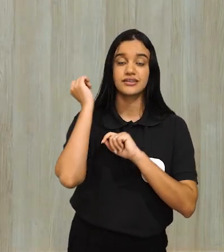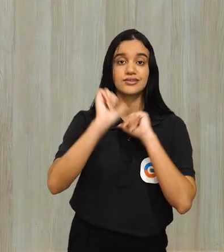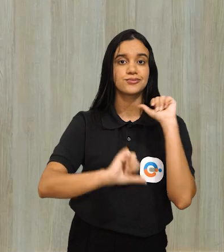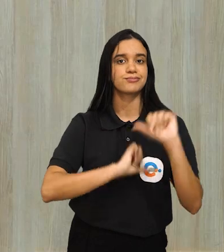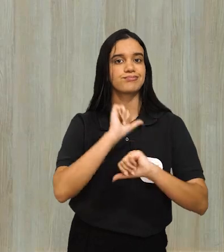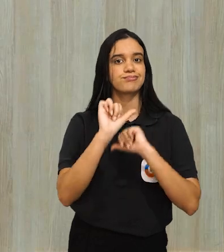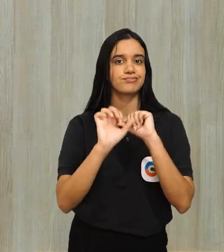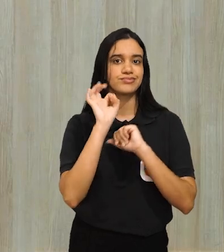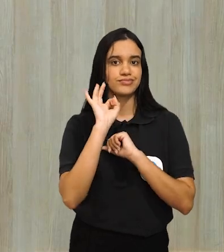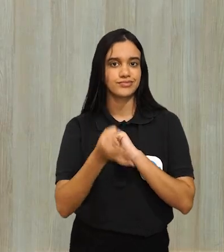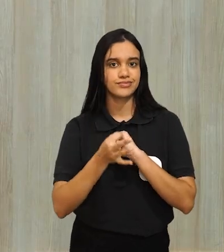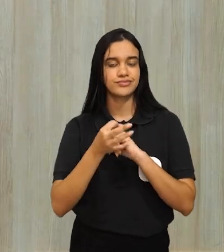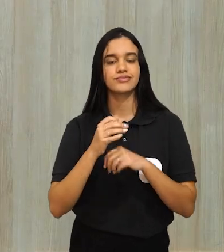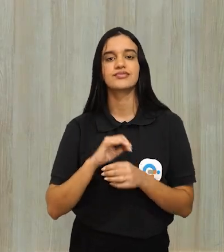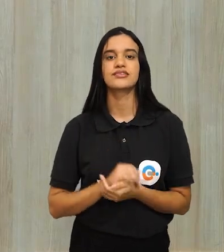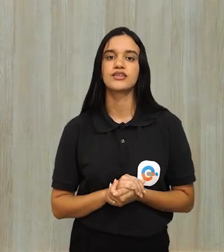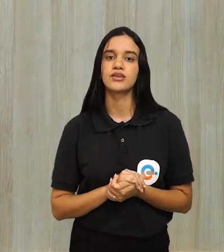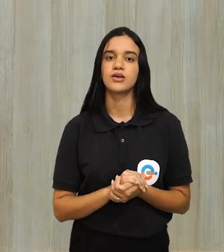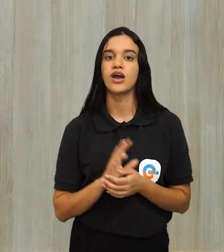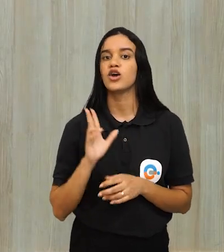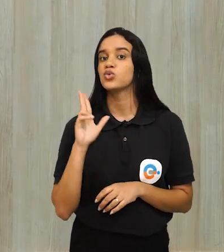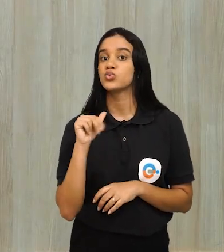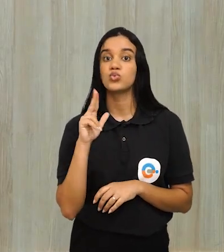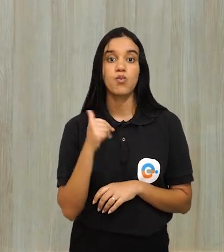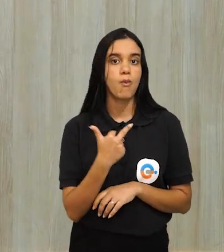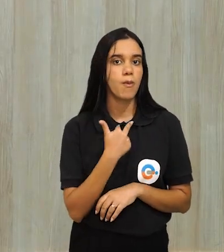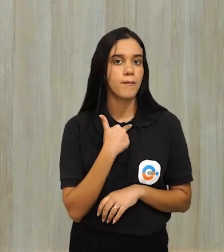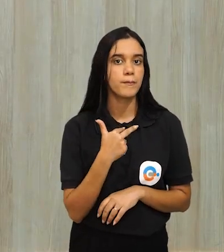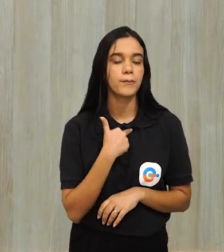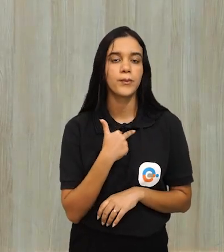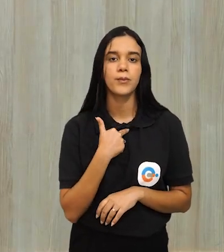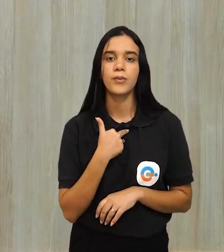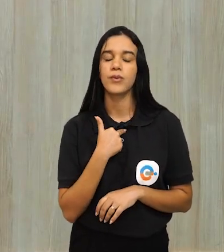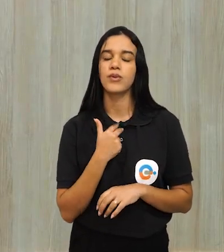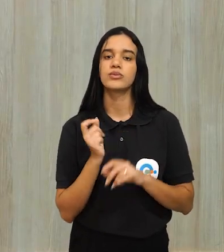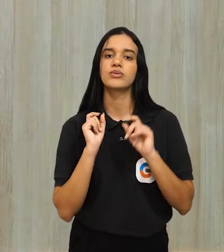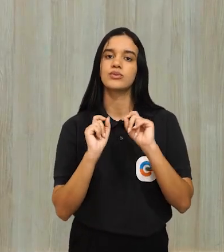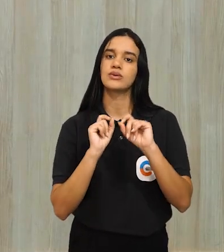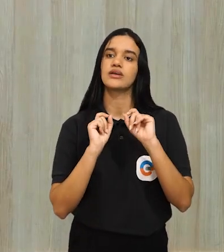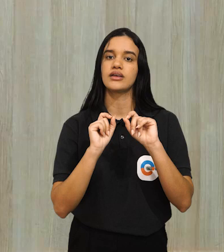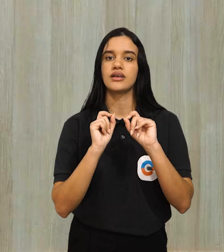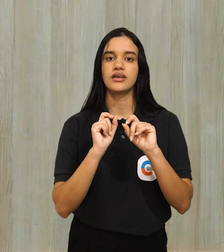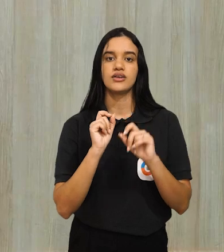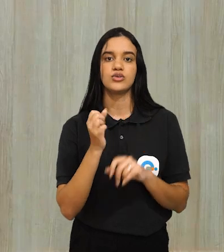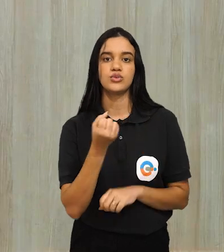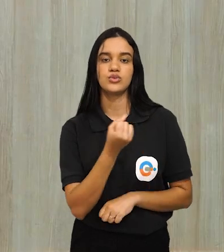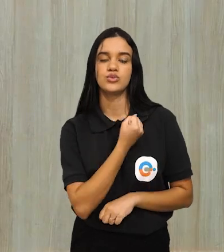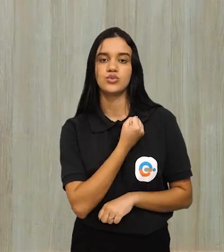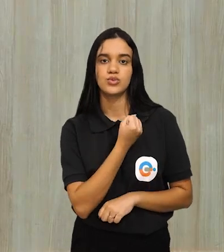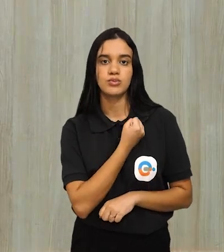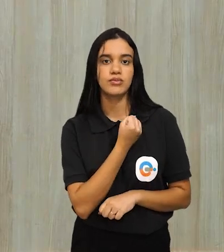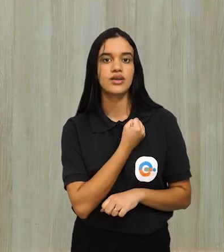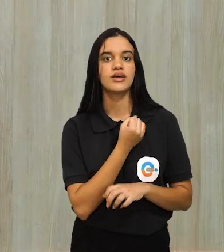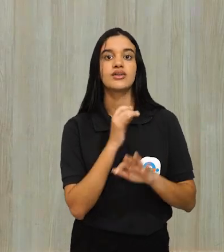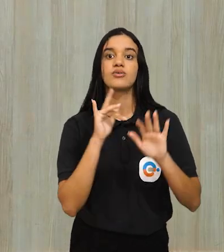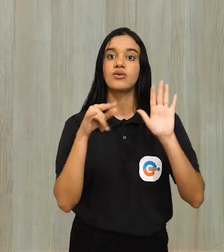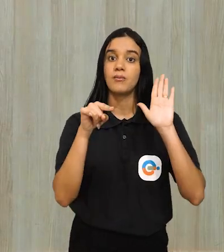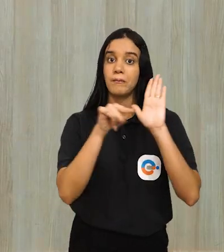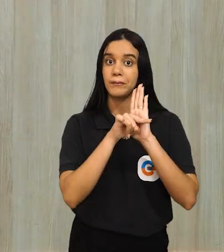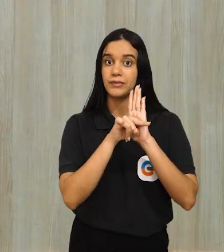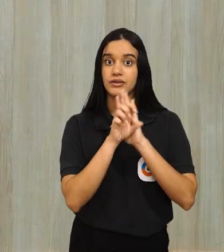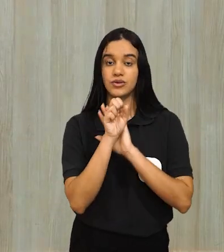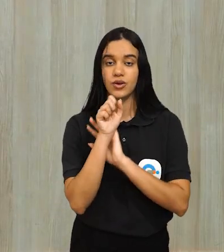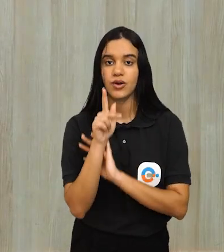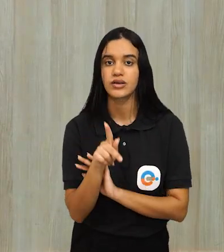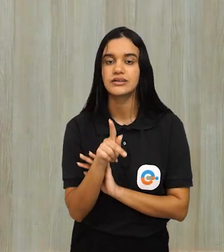transformações em subtração a gente nunca pode o número de baixo tirar o de cima